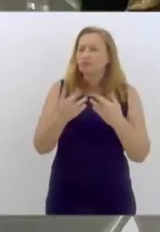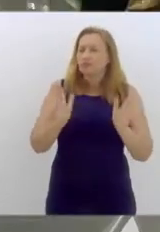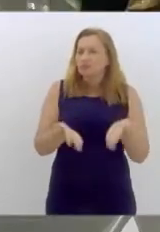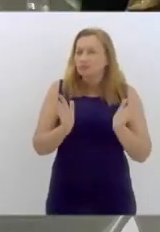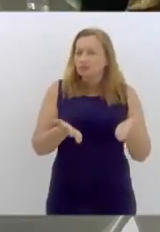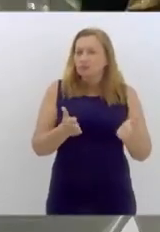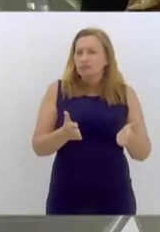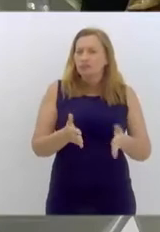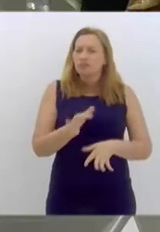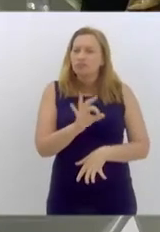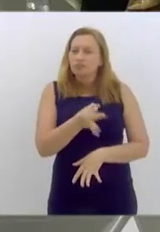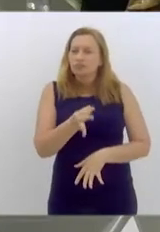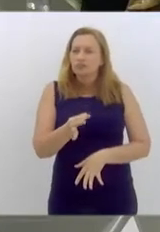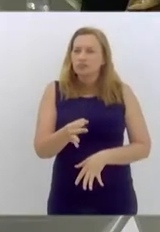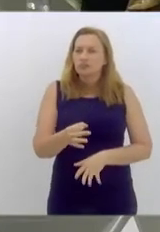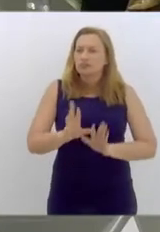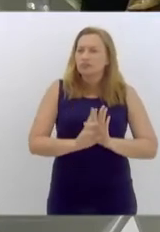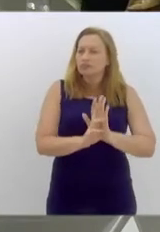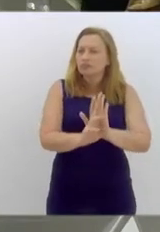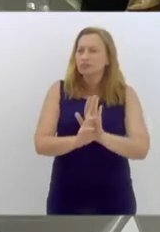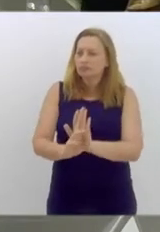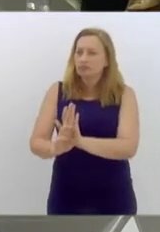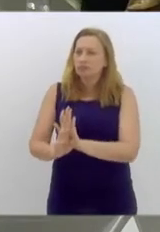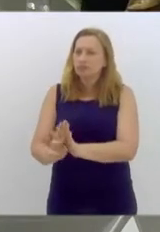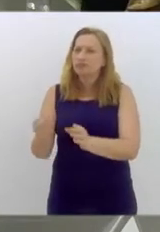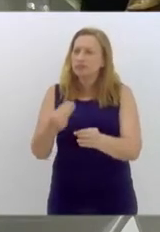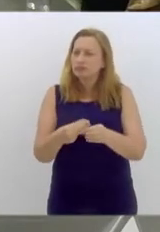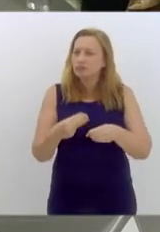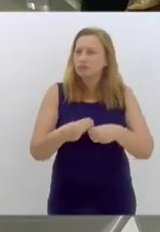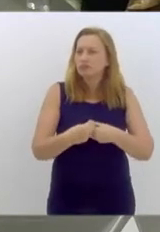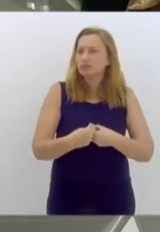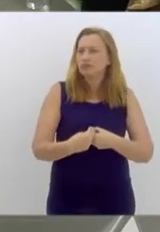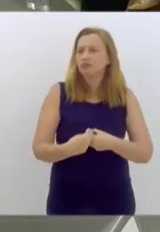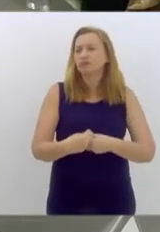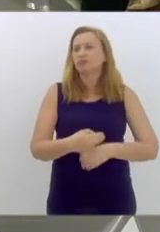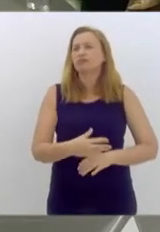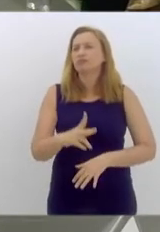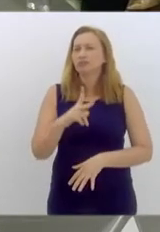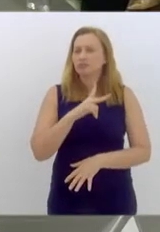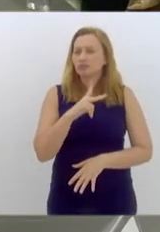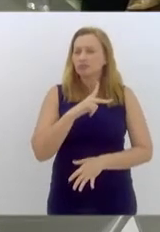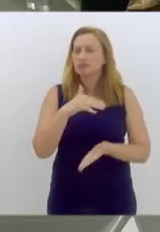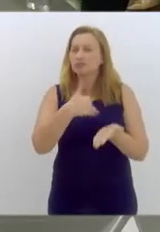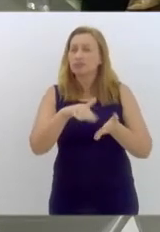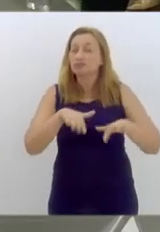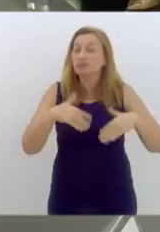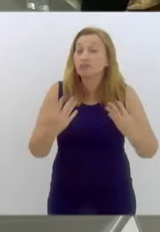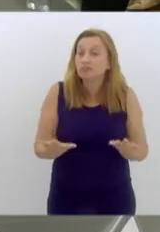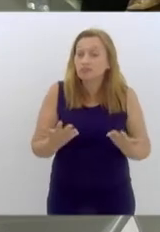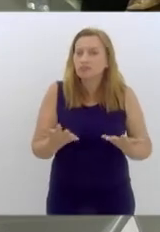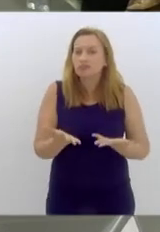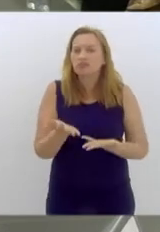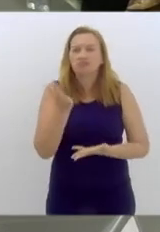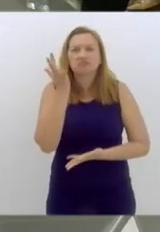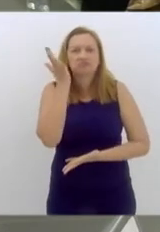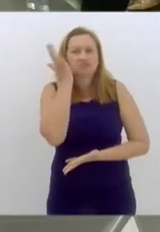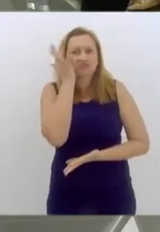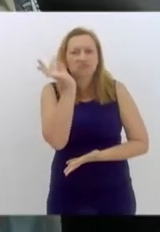notabiliza exatamente para ouvir as representações do município e das próprias secretarias. Então, eu não